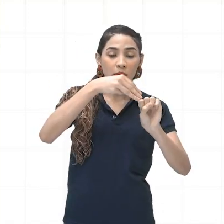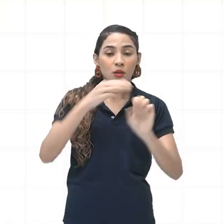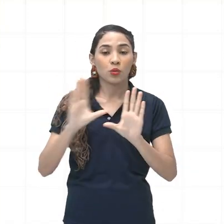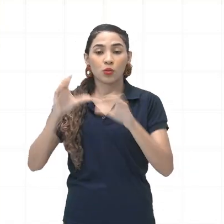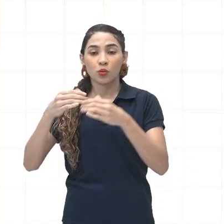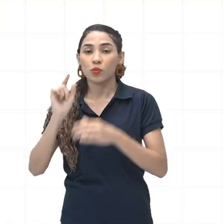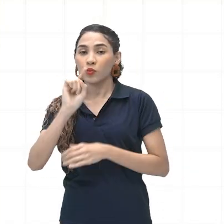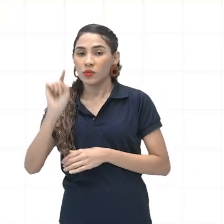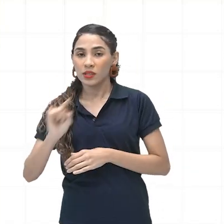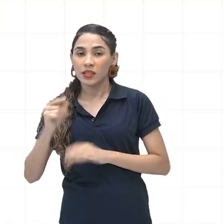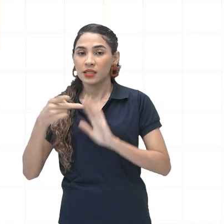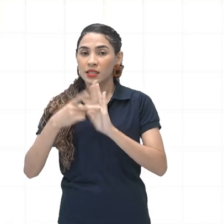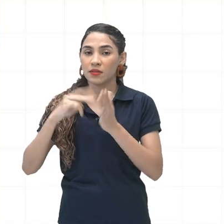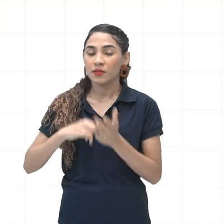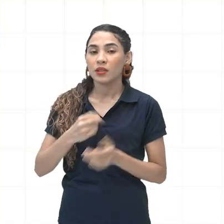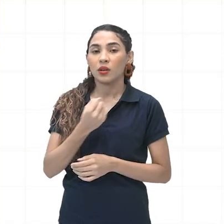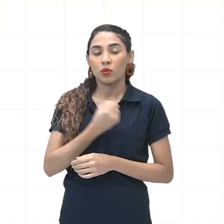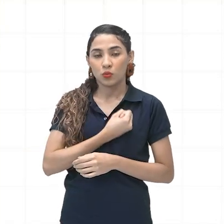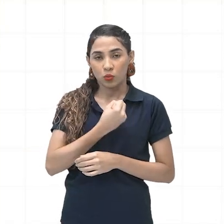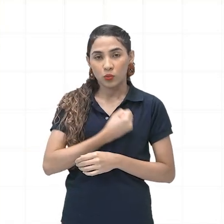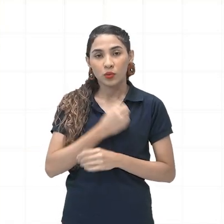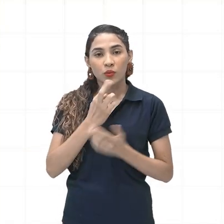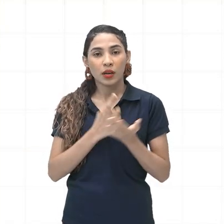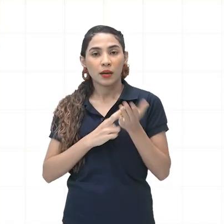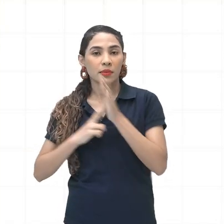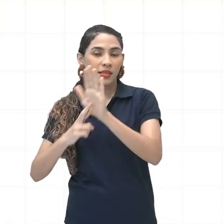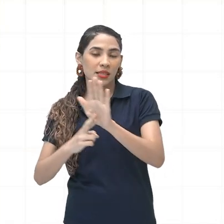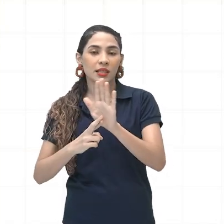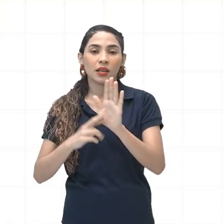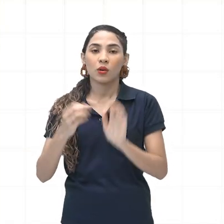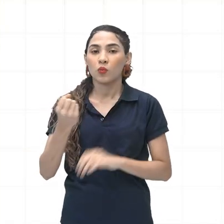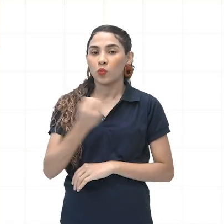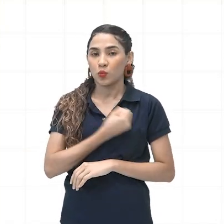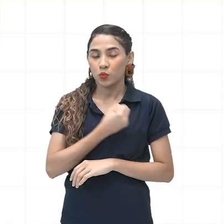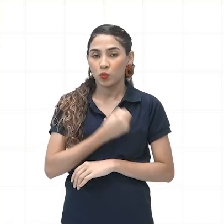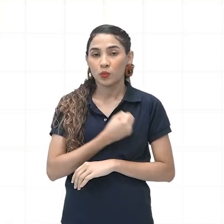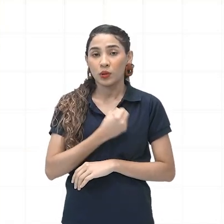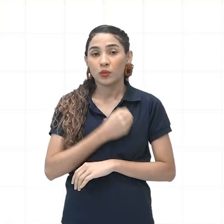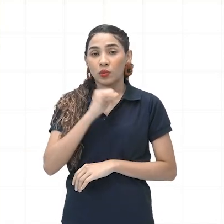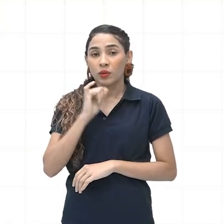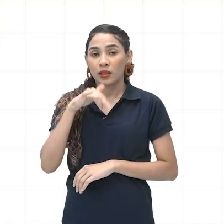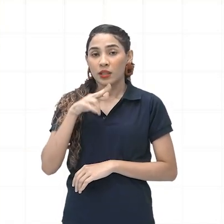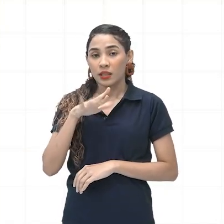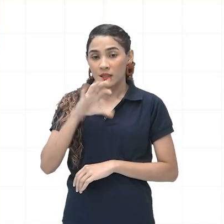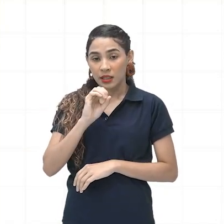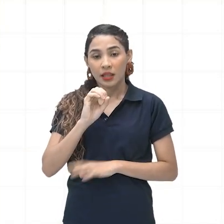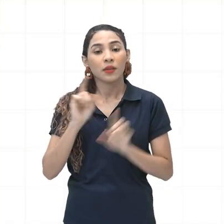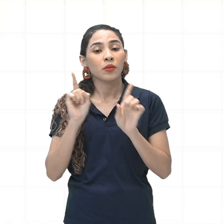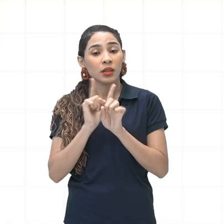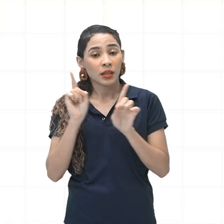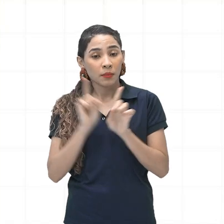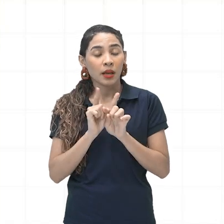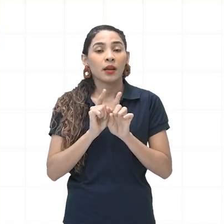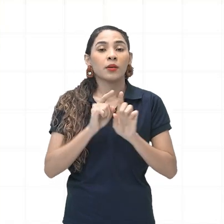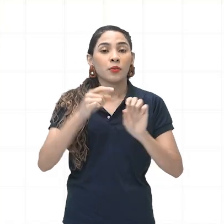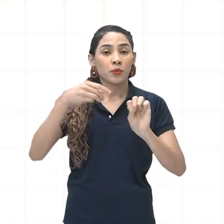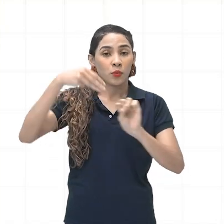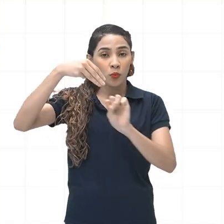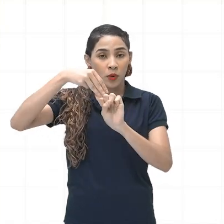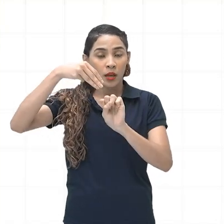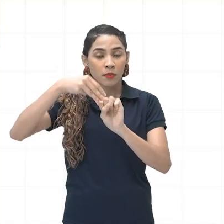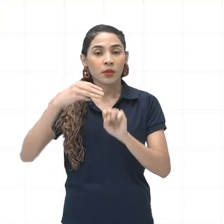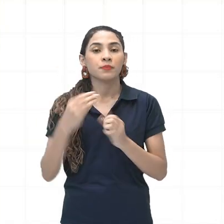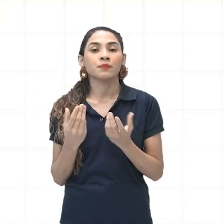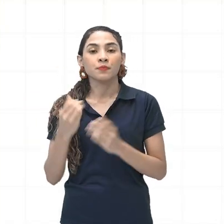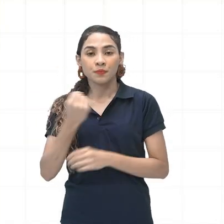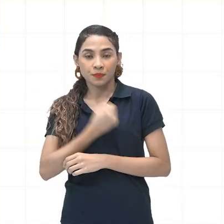que significa que esse M está representando um número inteiro, e o N também, ele está representando um